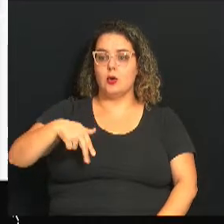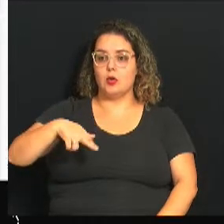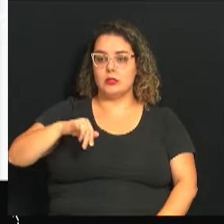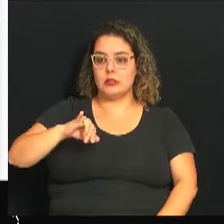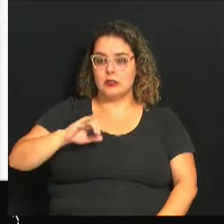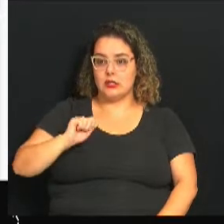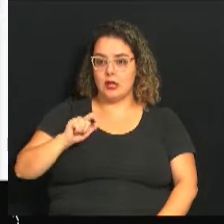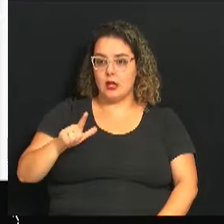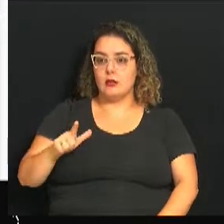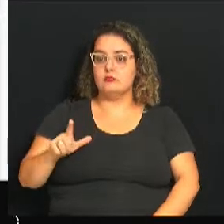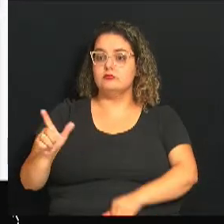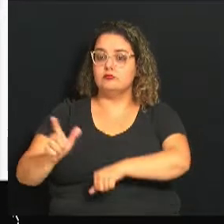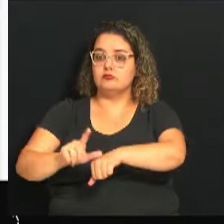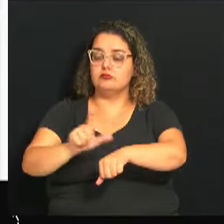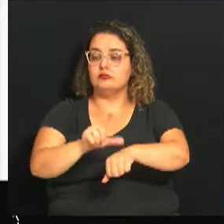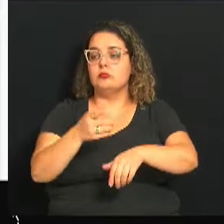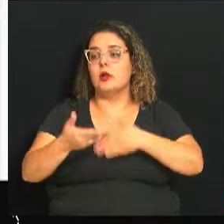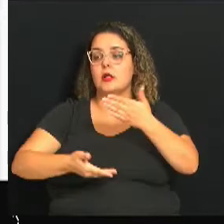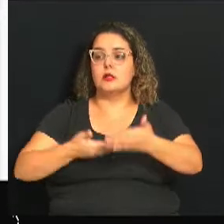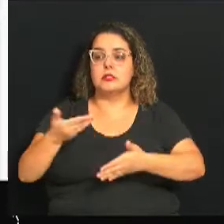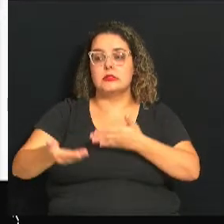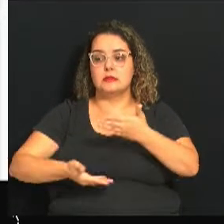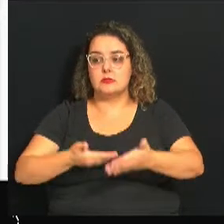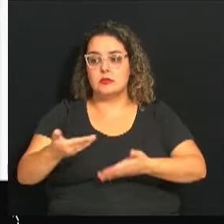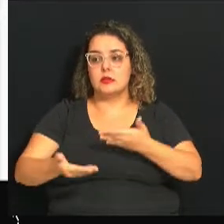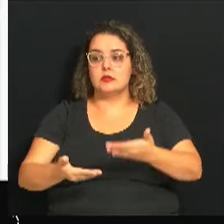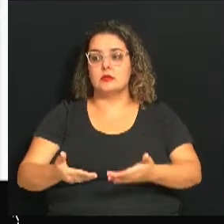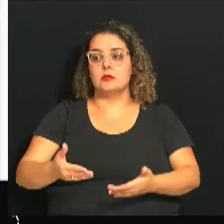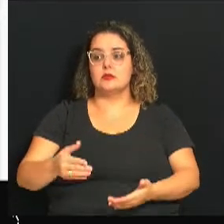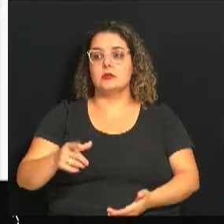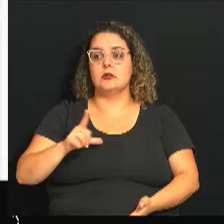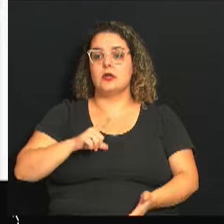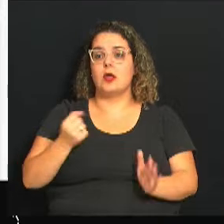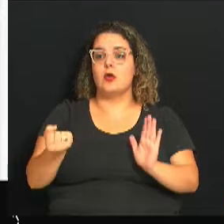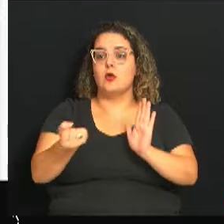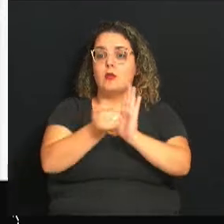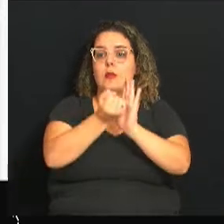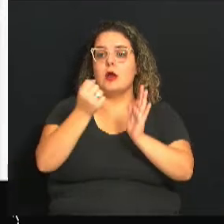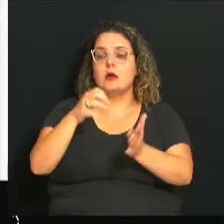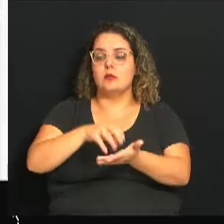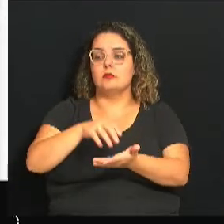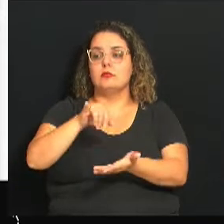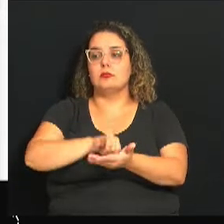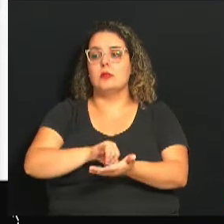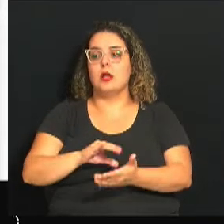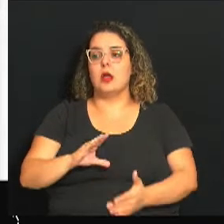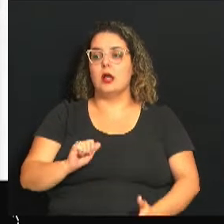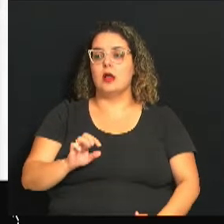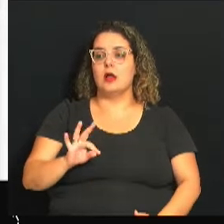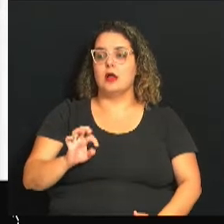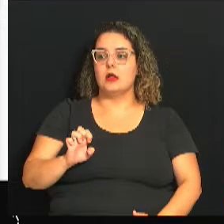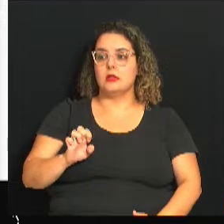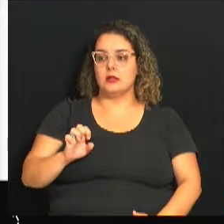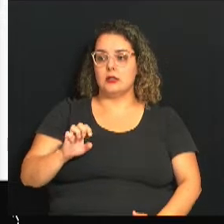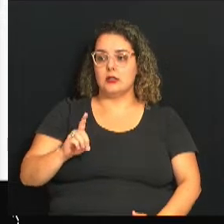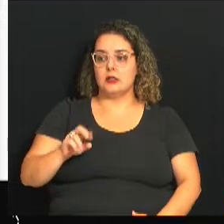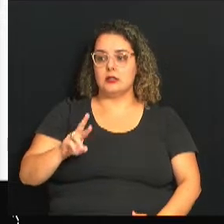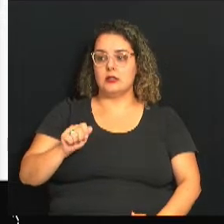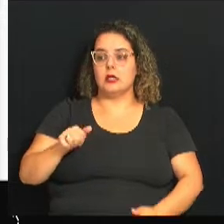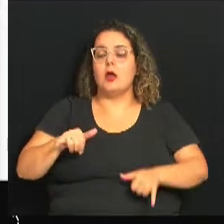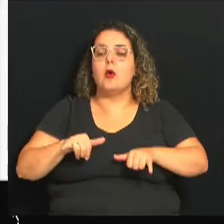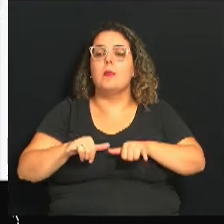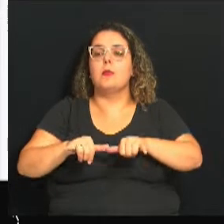de comércio e serviços. A gente tem os marcos da região do centro, que é a catedral, o mercado e um comércio bem